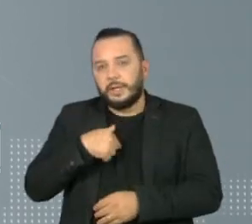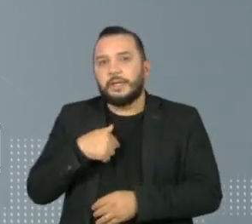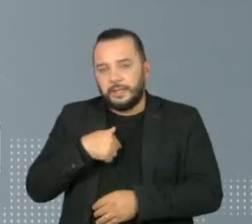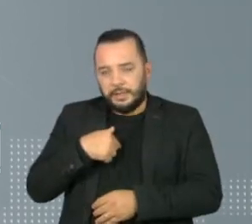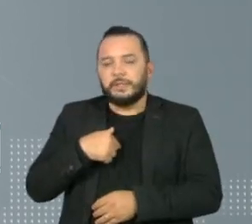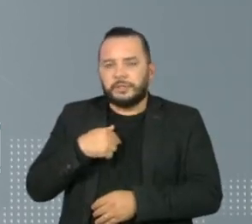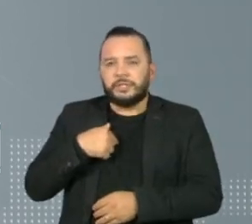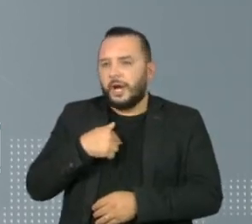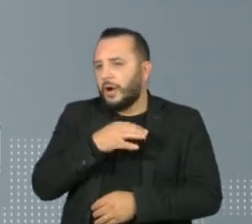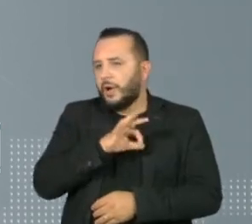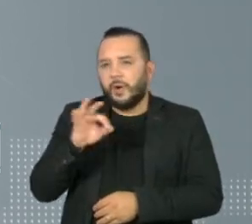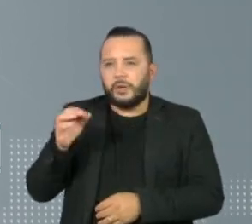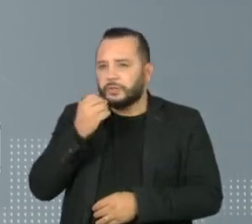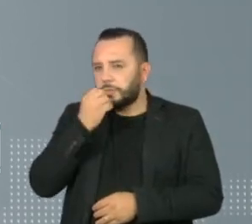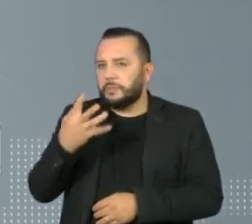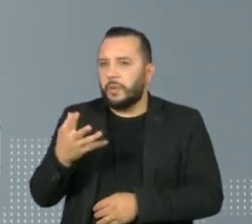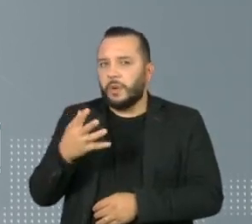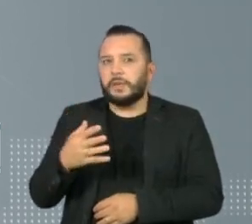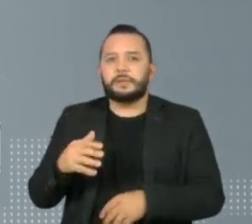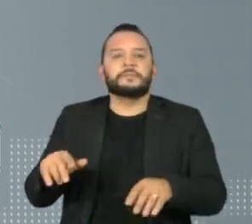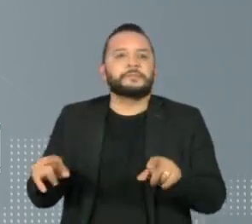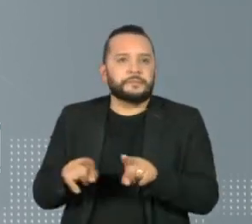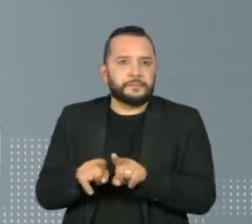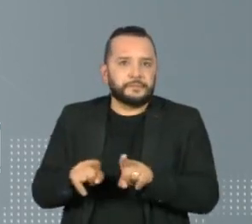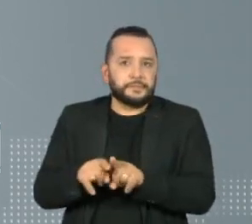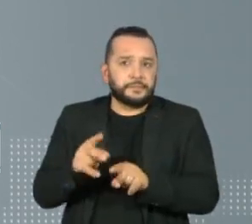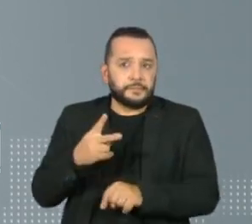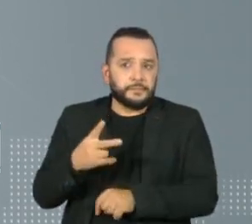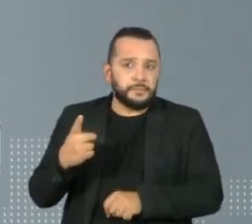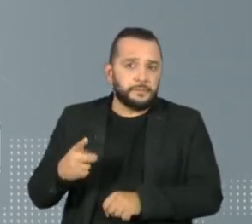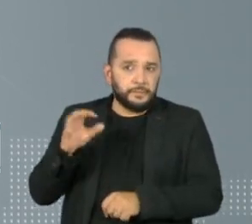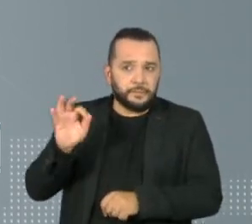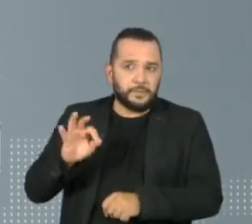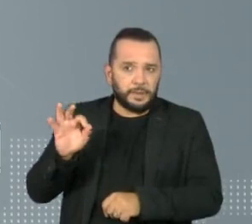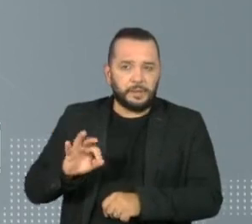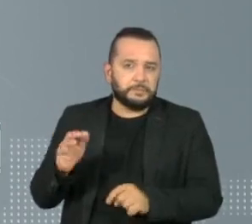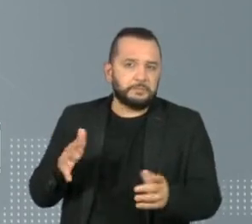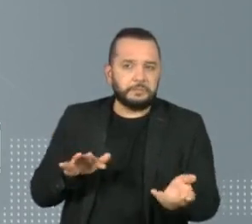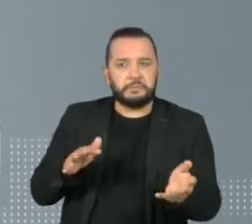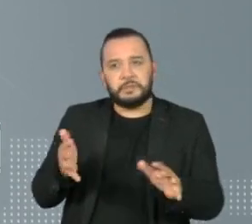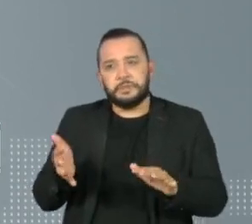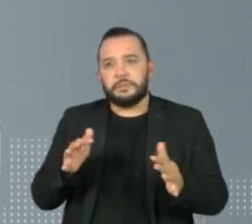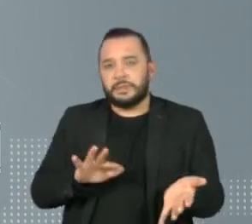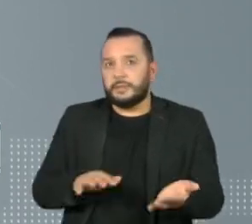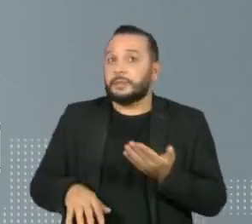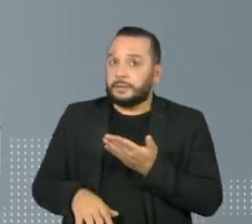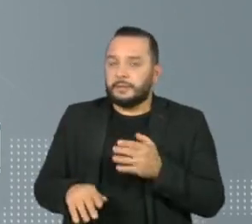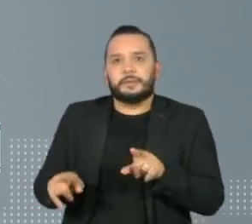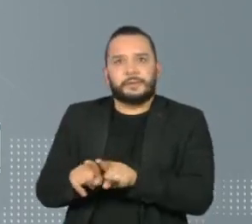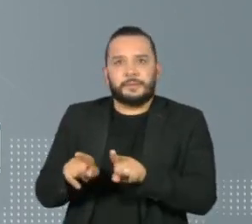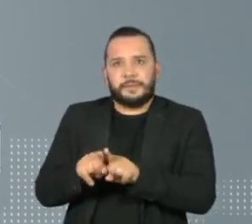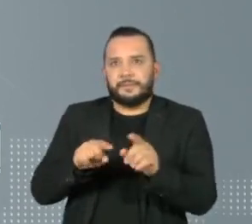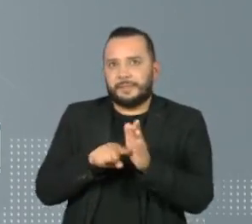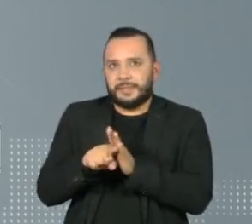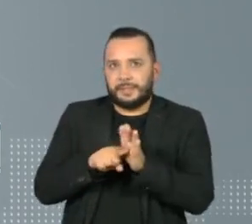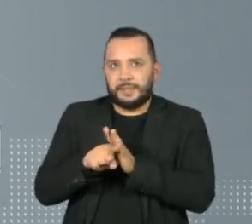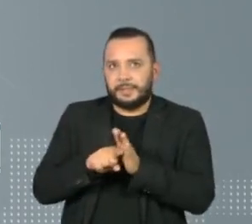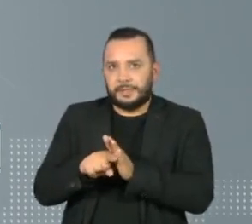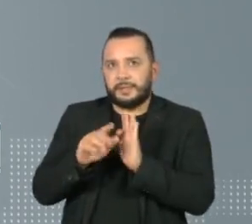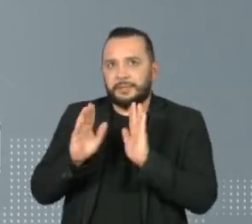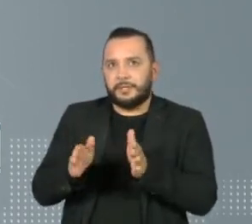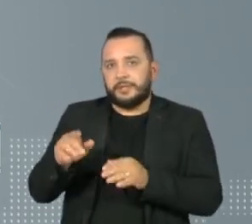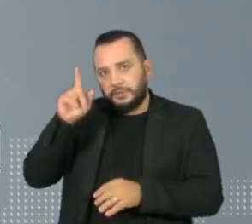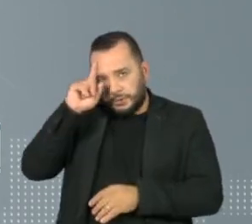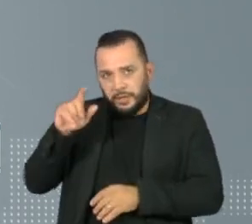capitão tem uma atuação ótima ou boa e 21 por cento regular o poder data eu sou a pesquisa